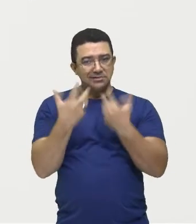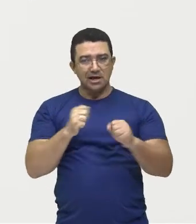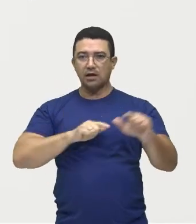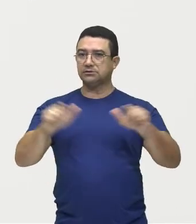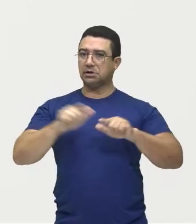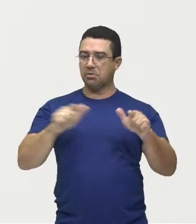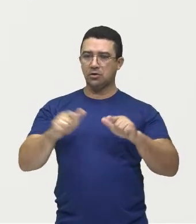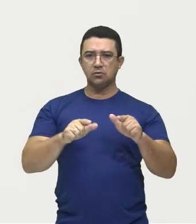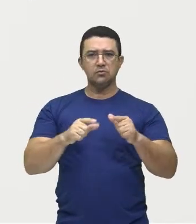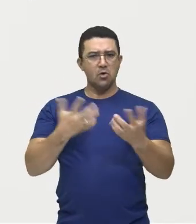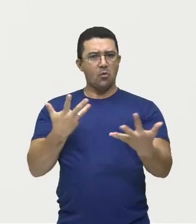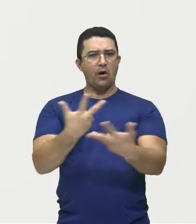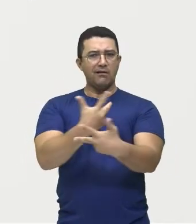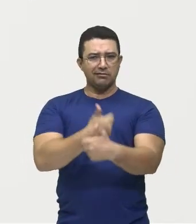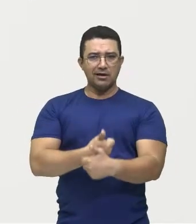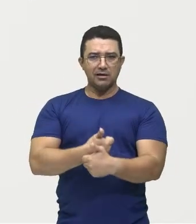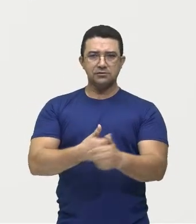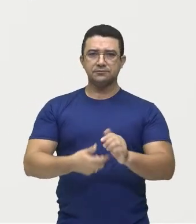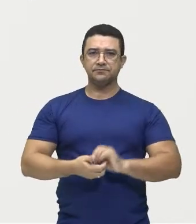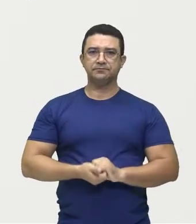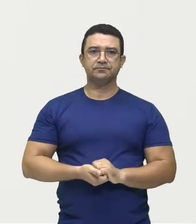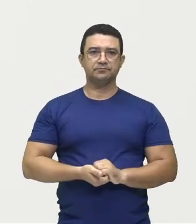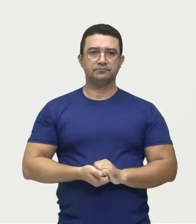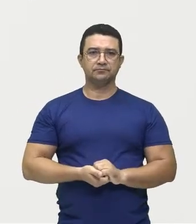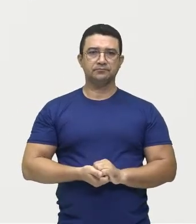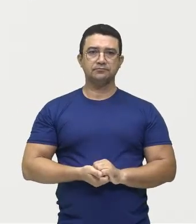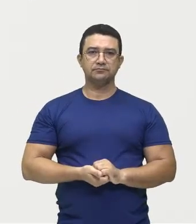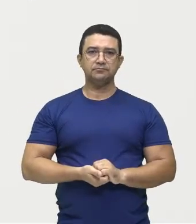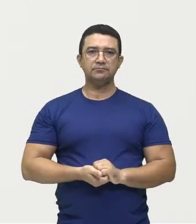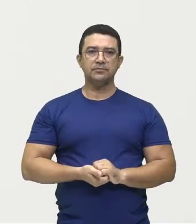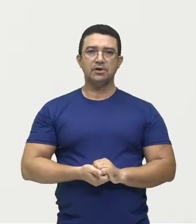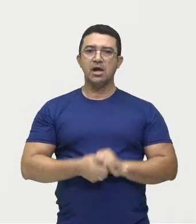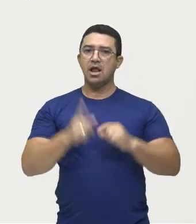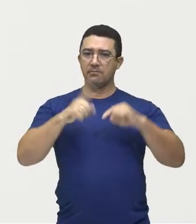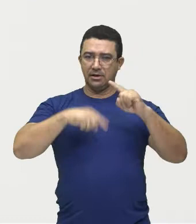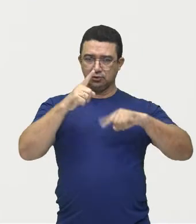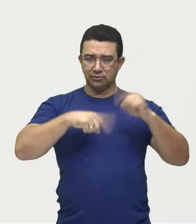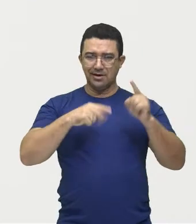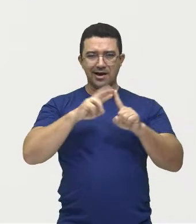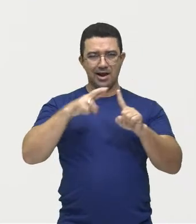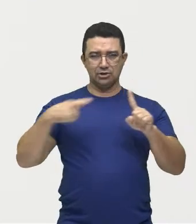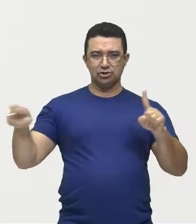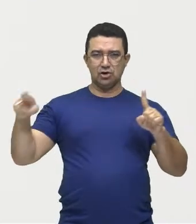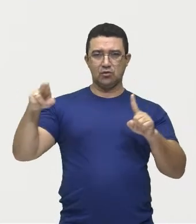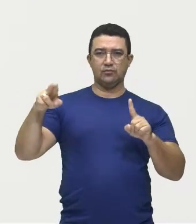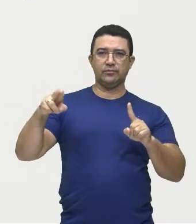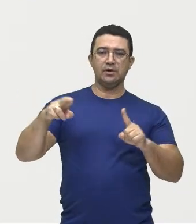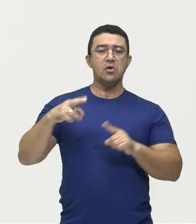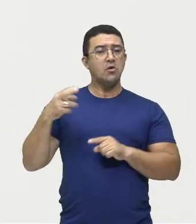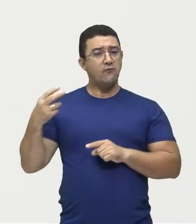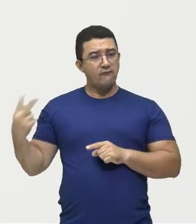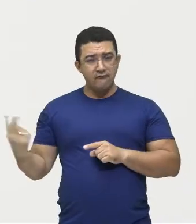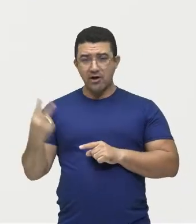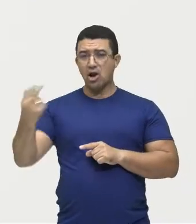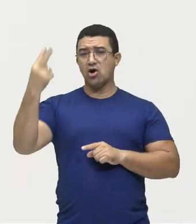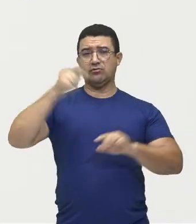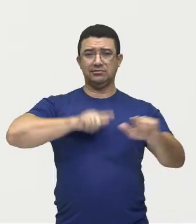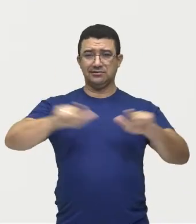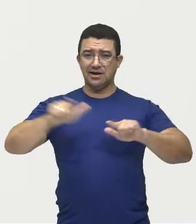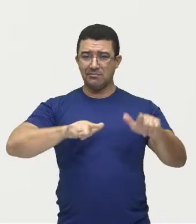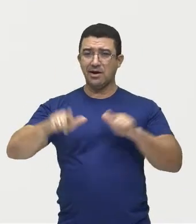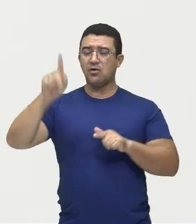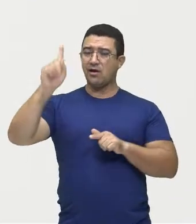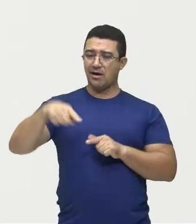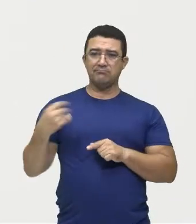gente. Os elementos do puritanismo inglês, como a valorização do trabalho,